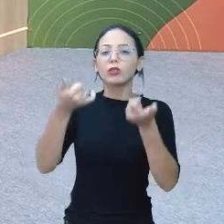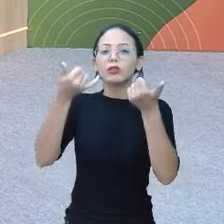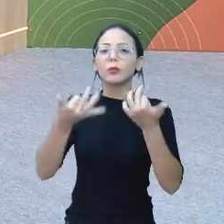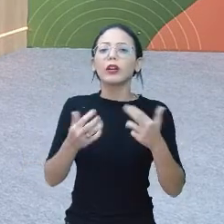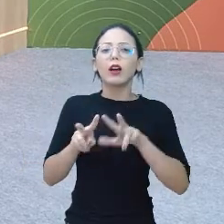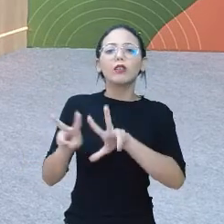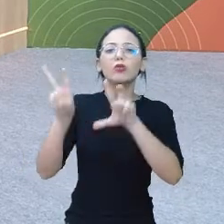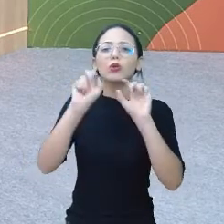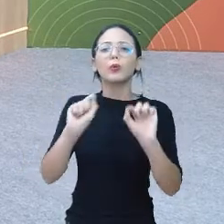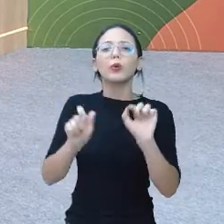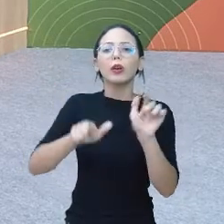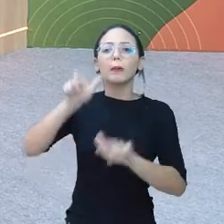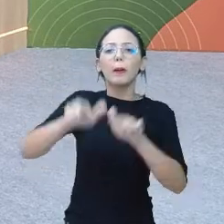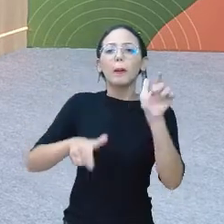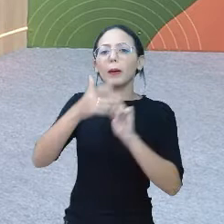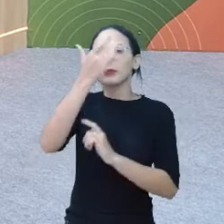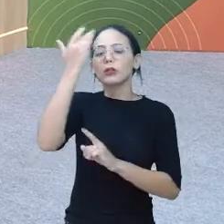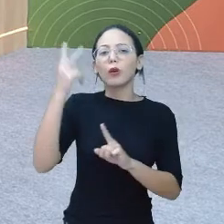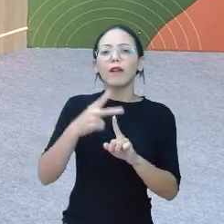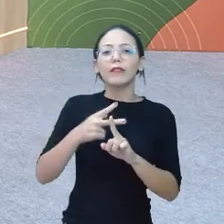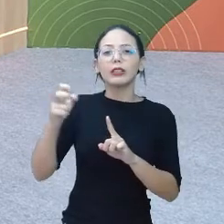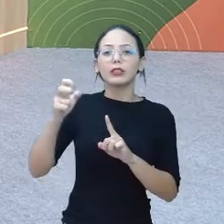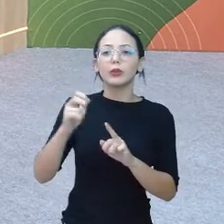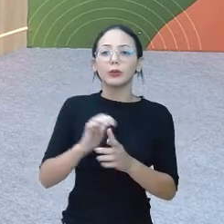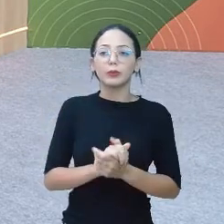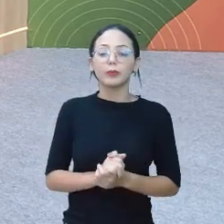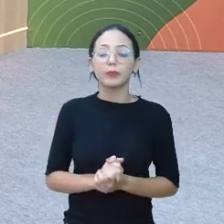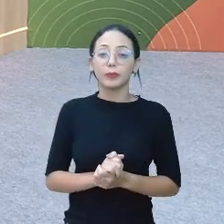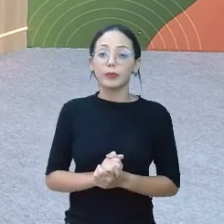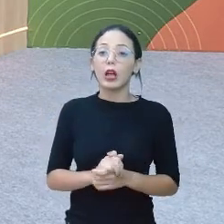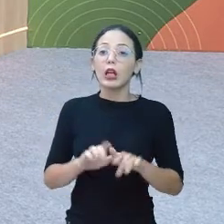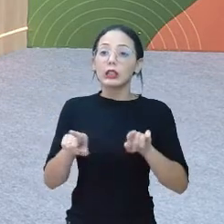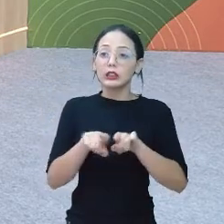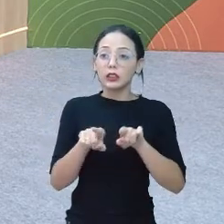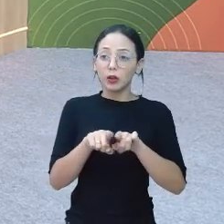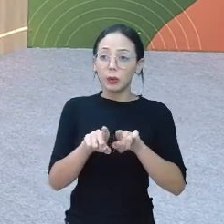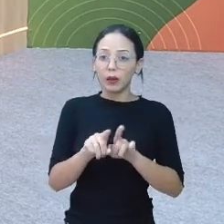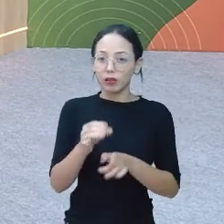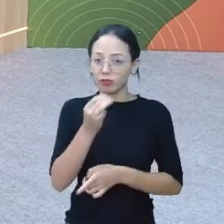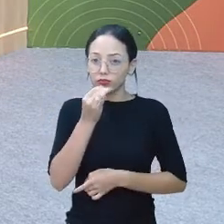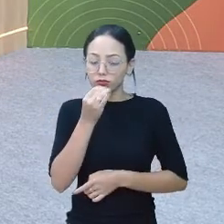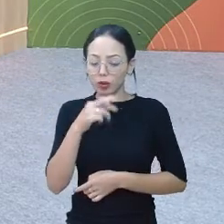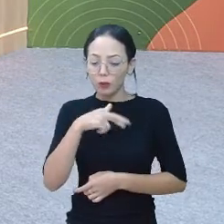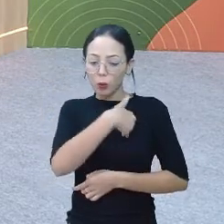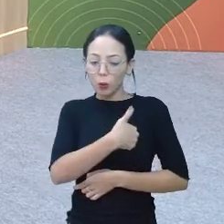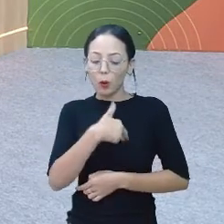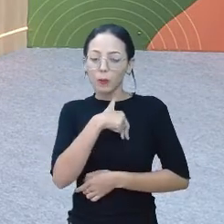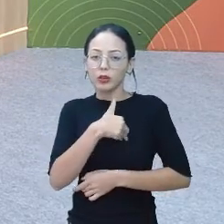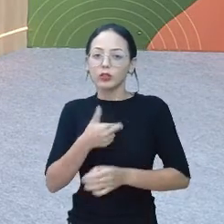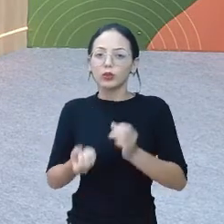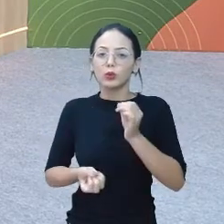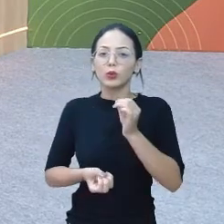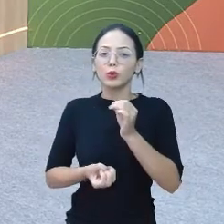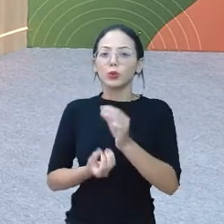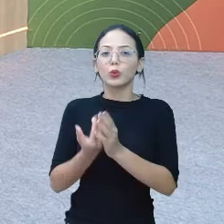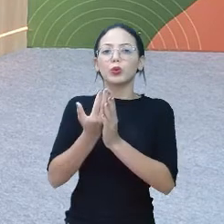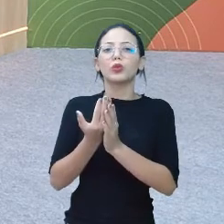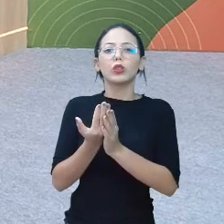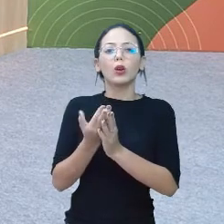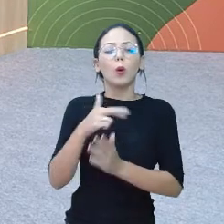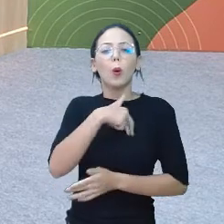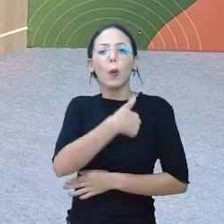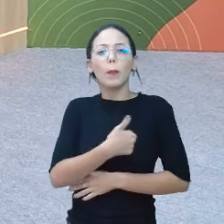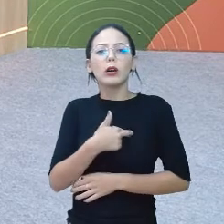de heróis. Longas narrativas em verso, tá certo? Então o romance ele surge aí com os romances